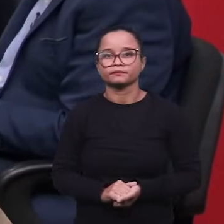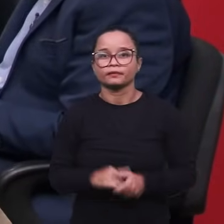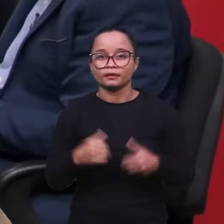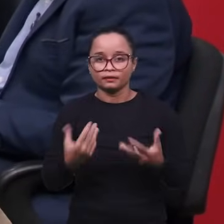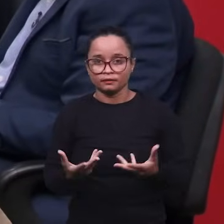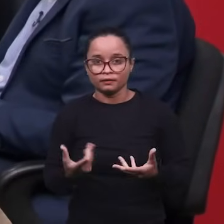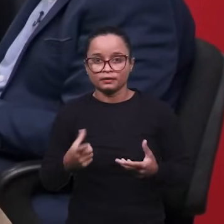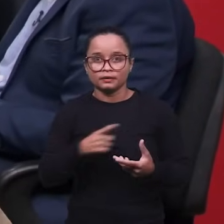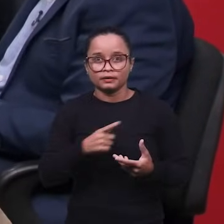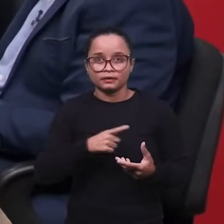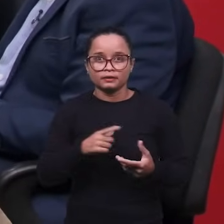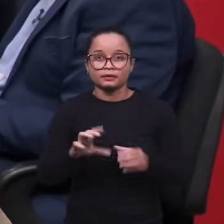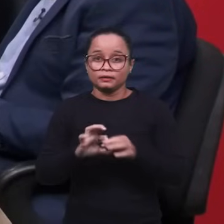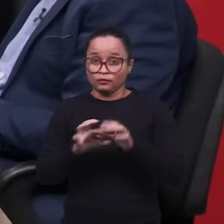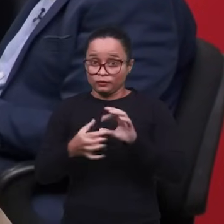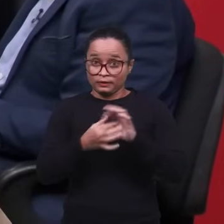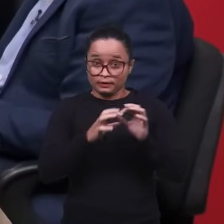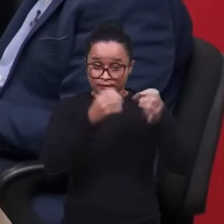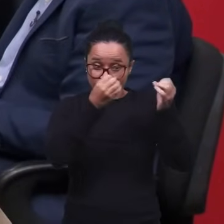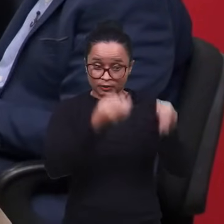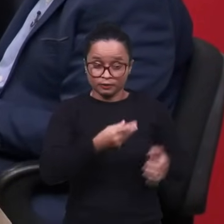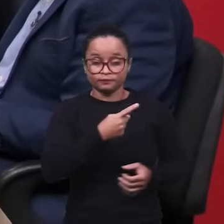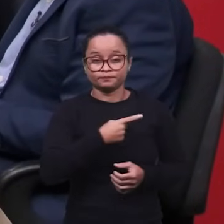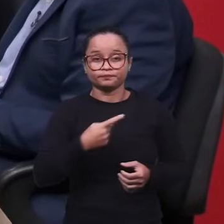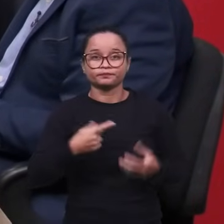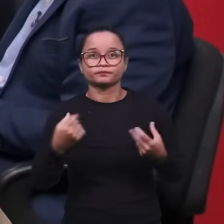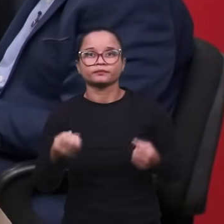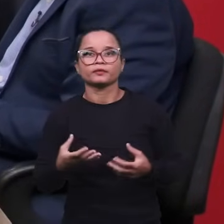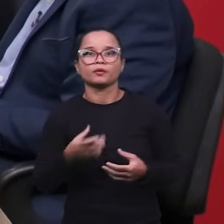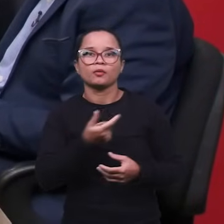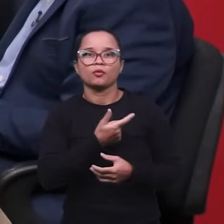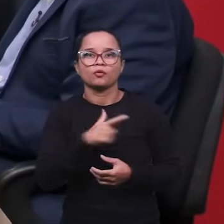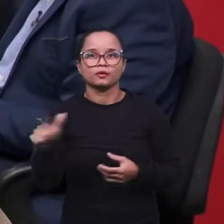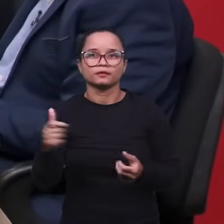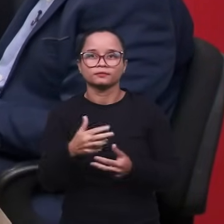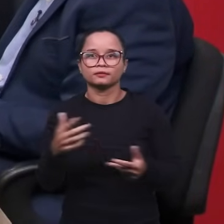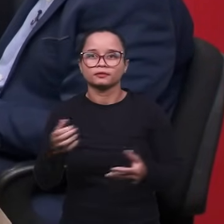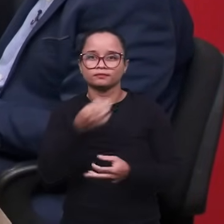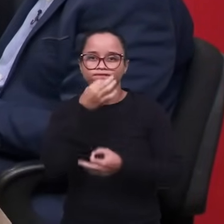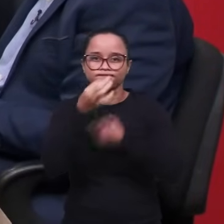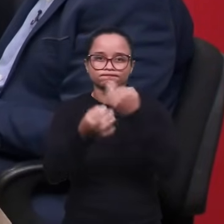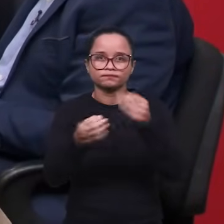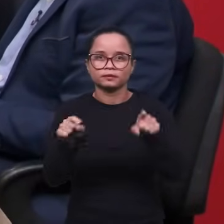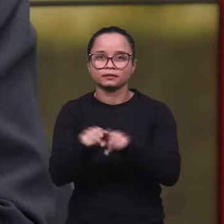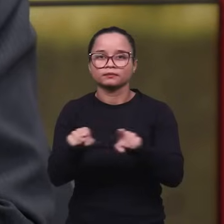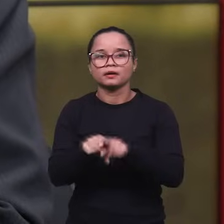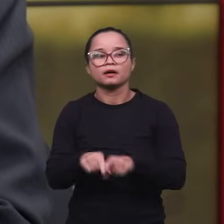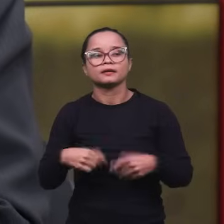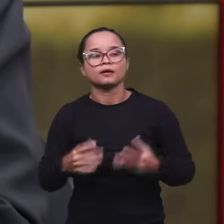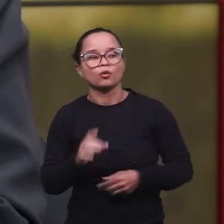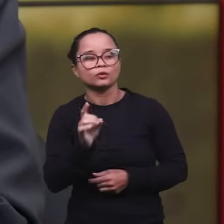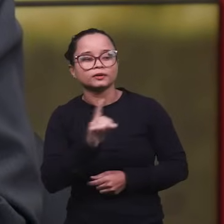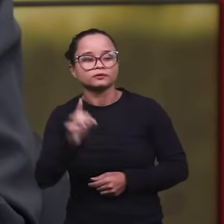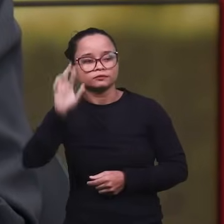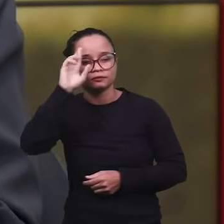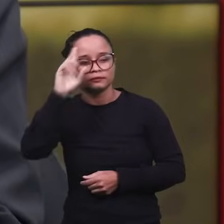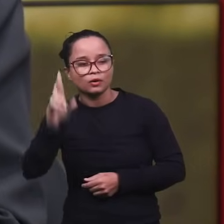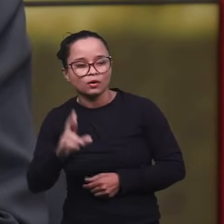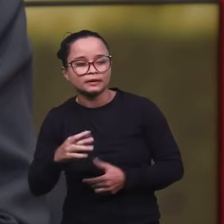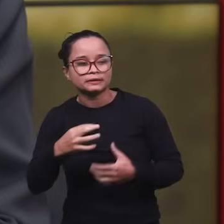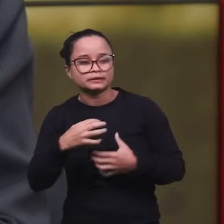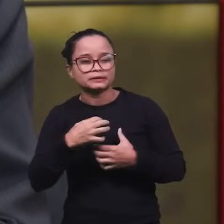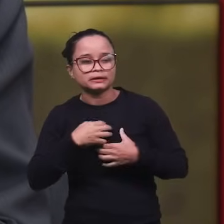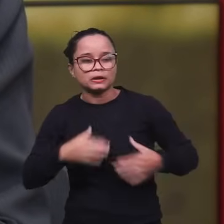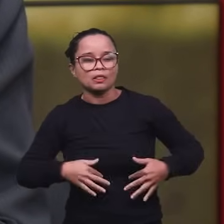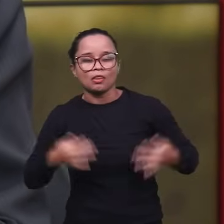Nesse contexto, Marcelo, que você está falando, há uma outra abordagem que eu queria que vocês comentassem, é que o não no Senhor, ele não